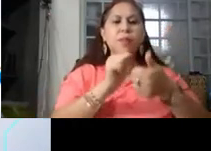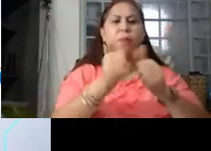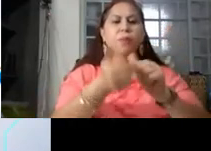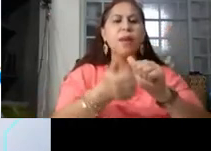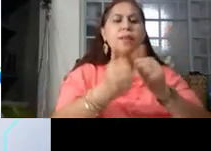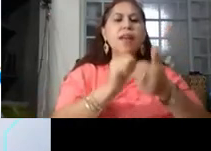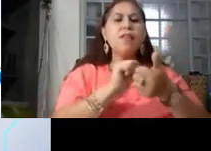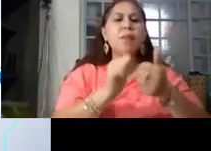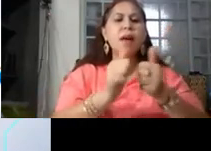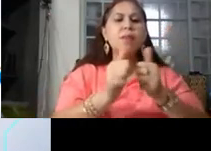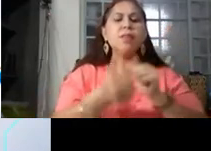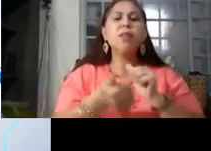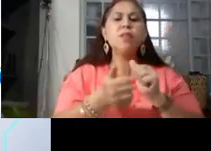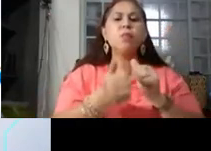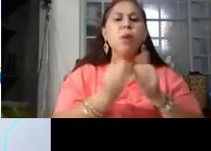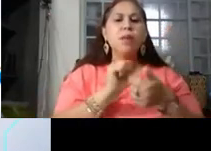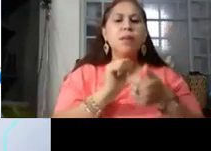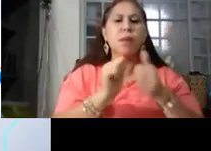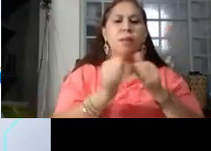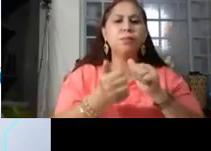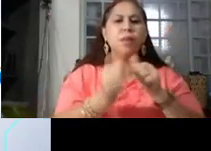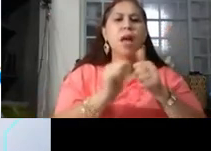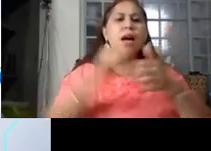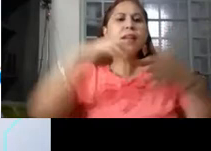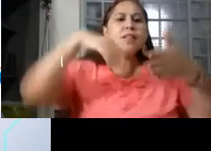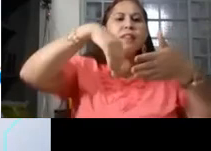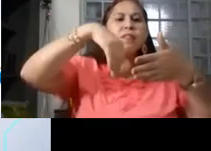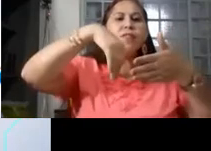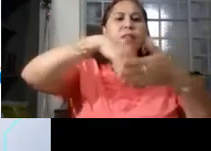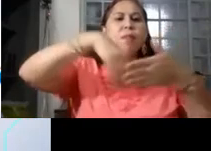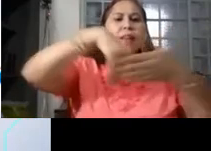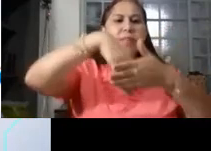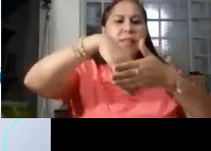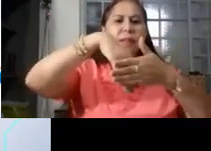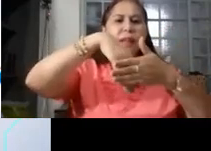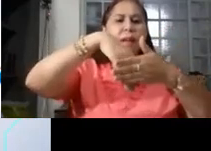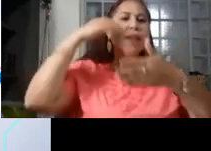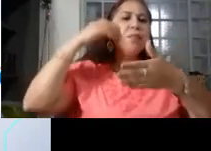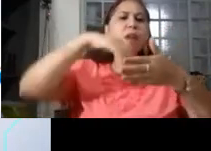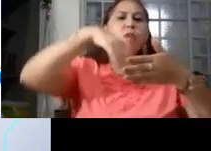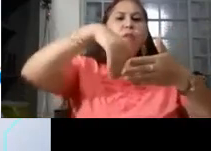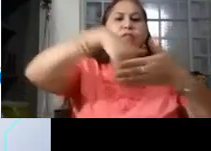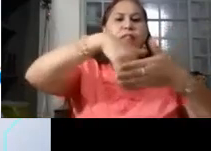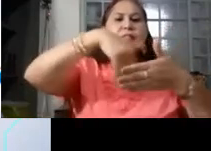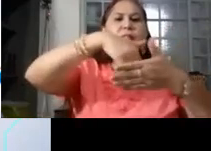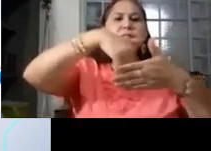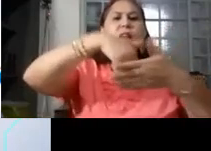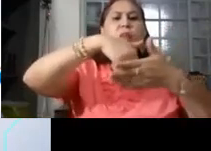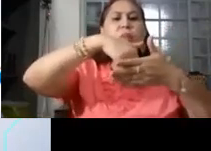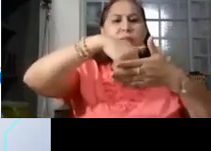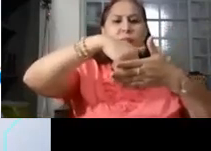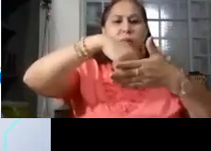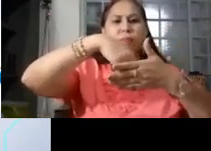futebol. Serve para o sinal de esporte também. Antes faziam futebol assim, mas para o ouvinte esse é um